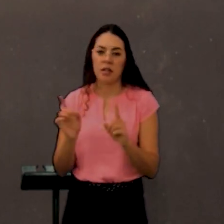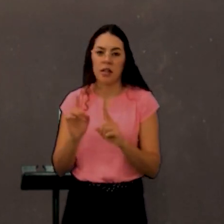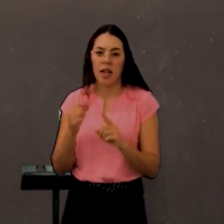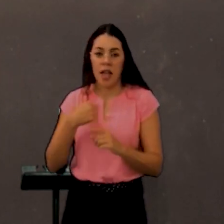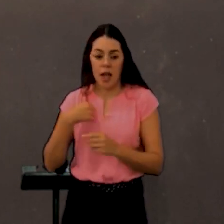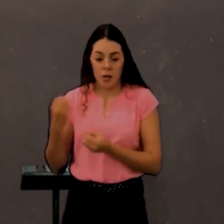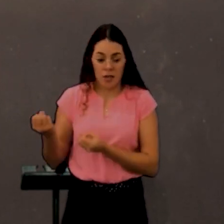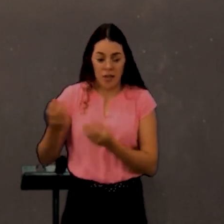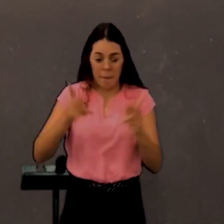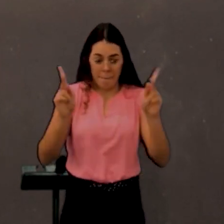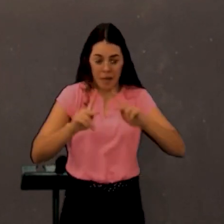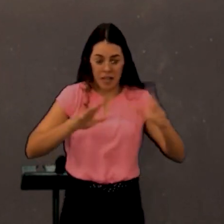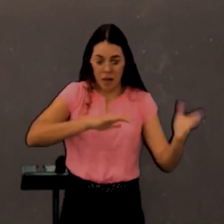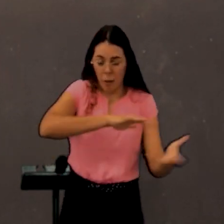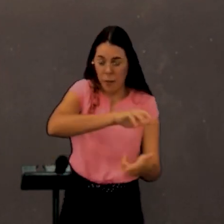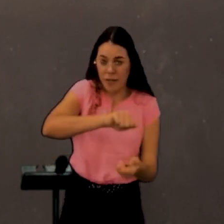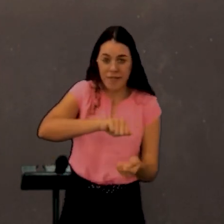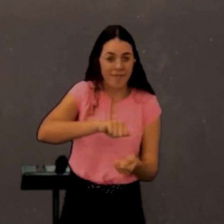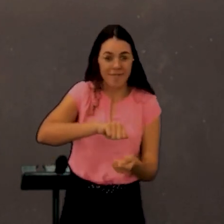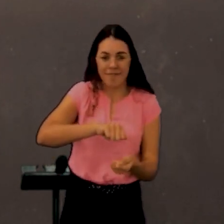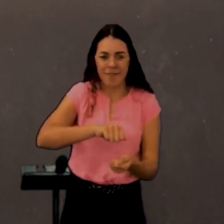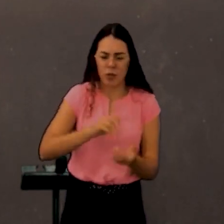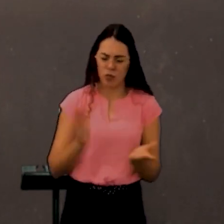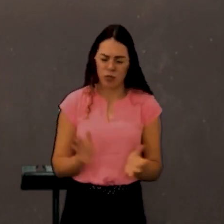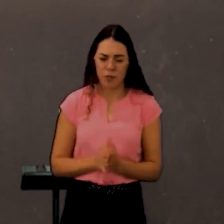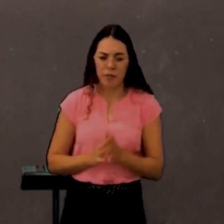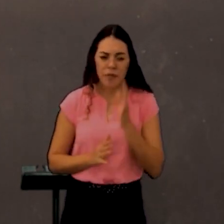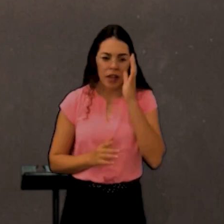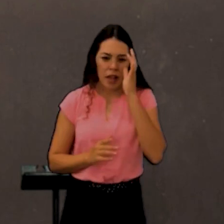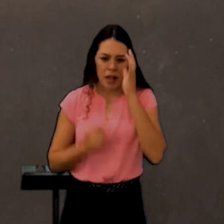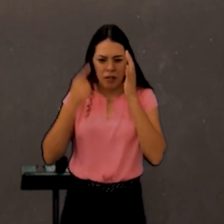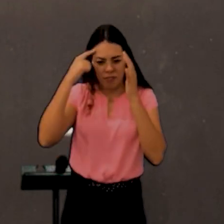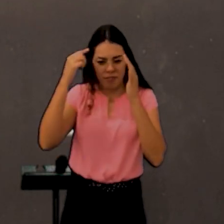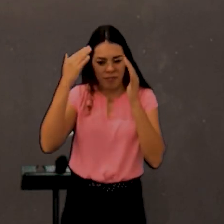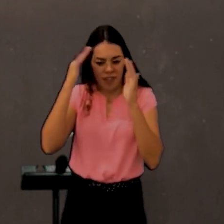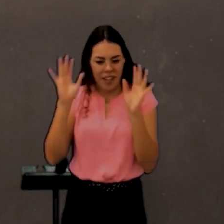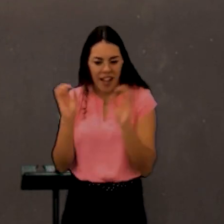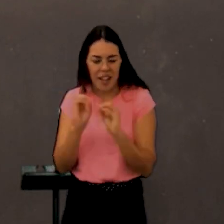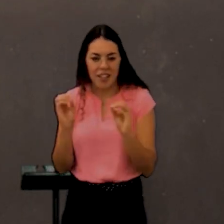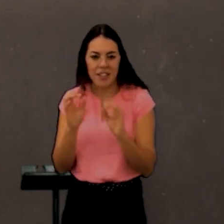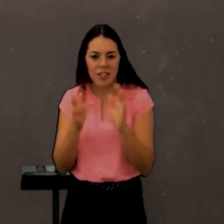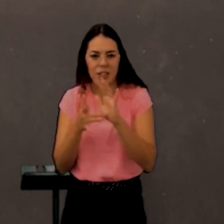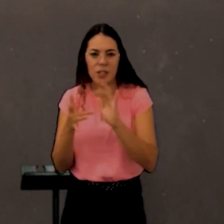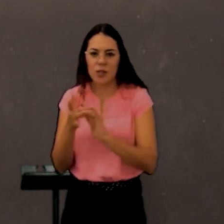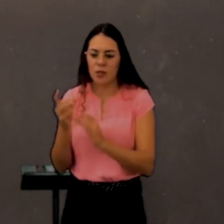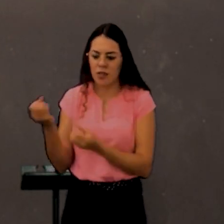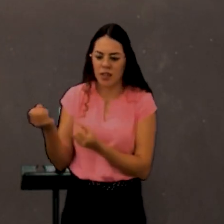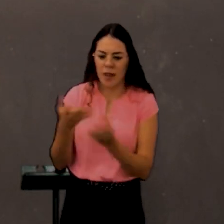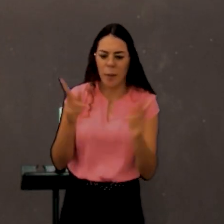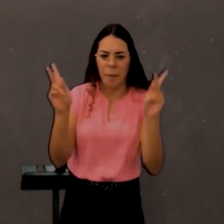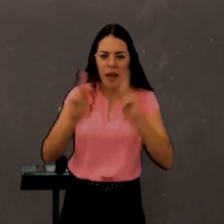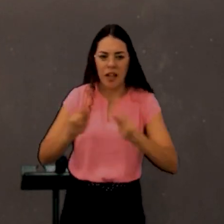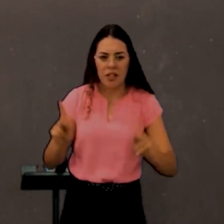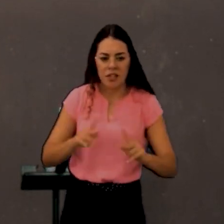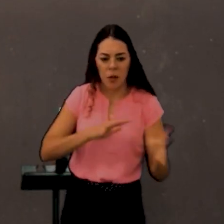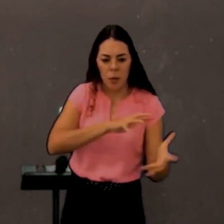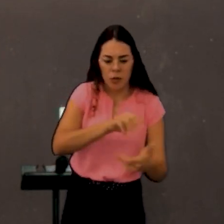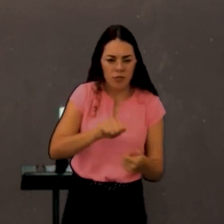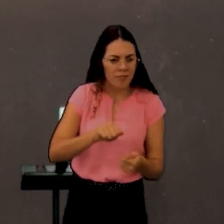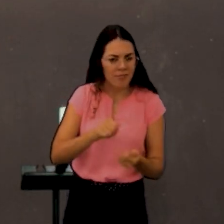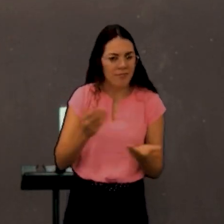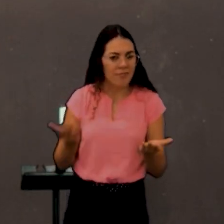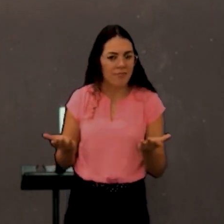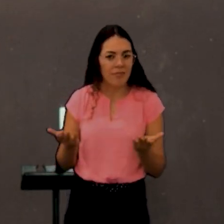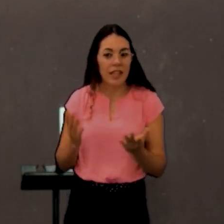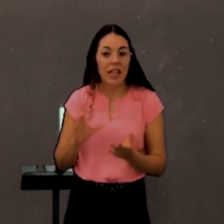trazer paz à terra. Olha só, você diz: espera aí, bugou minha cabeça. Jesus não veio trazer paz à terra? Entenda,